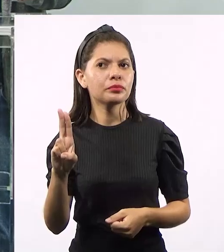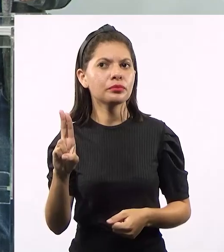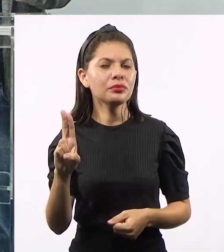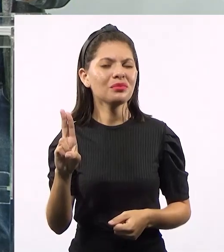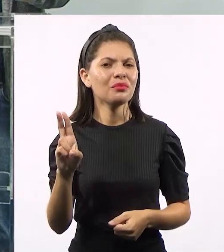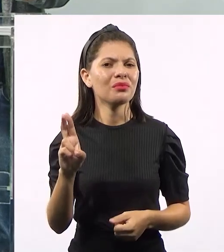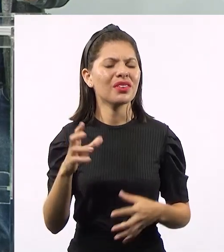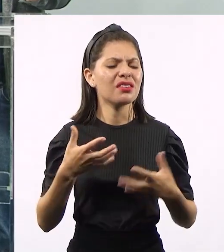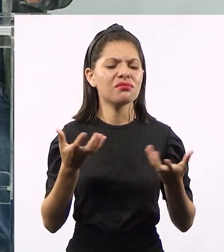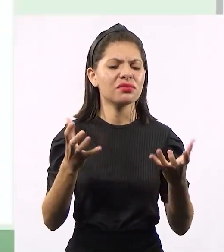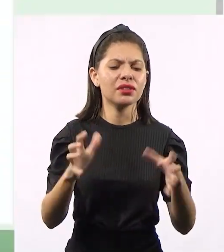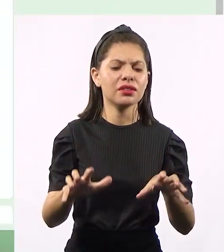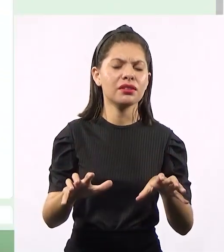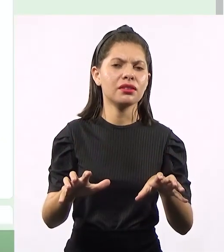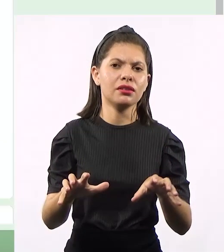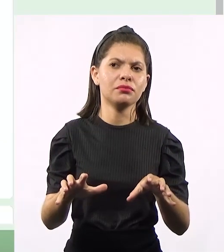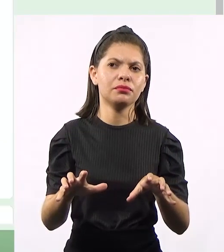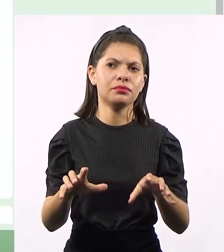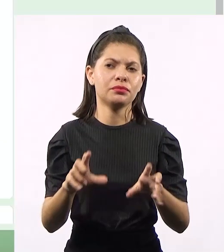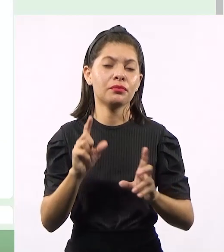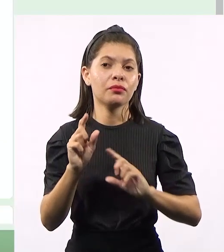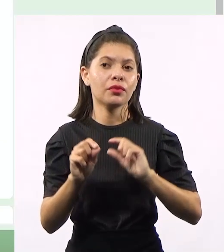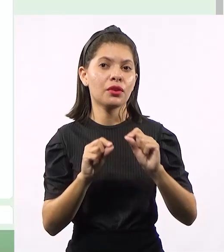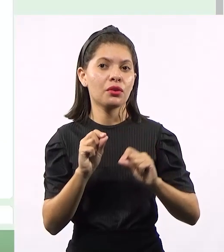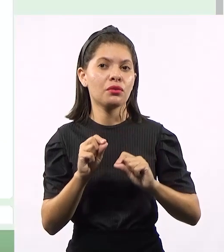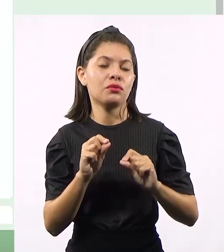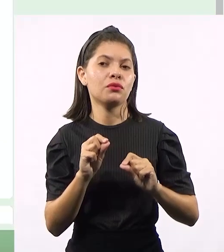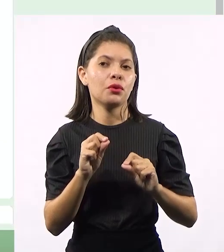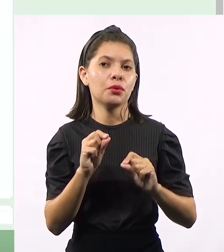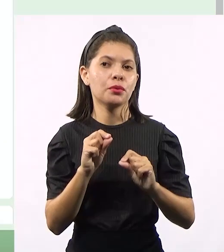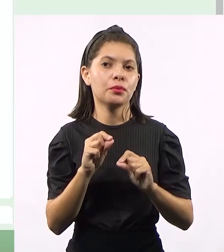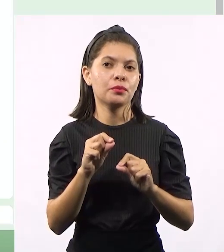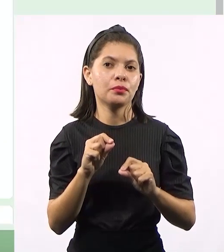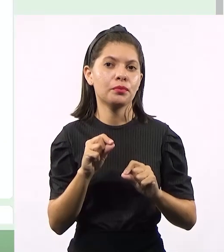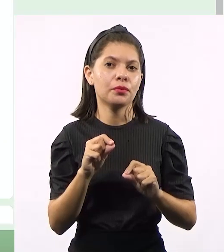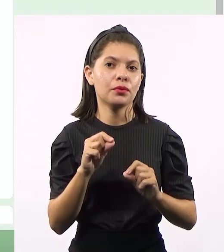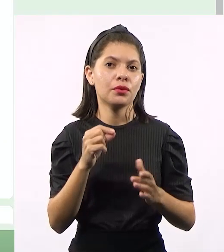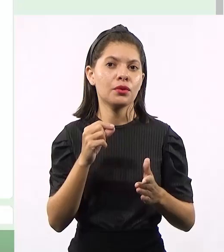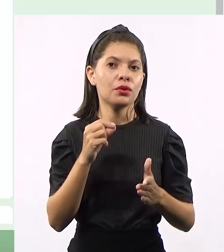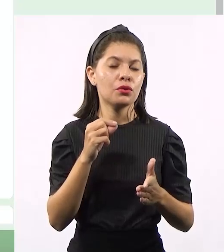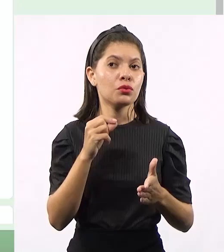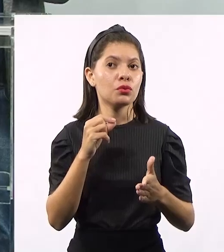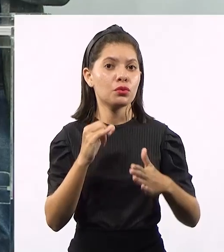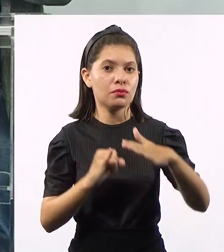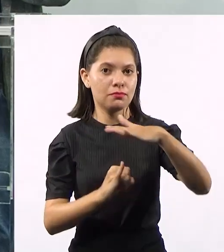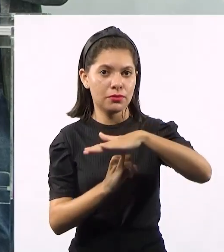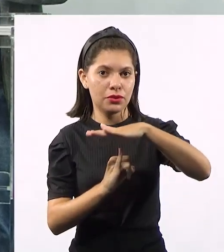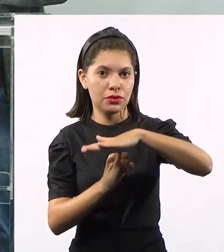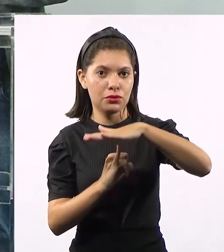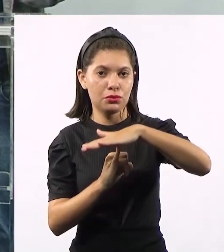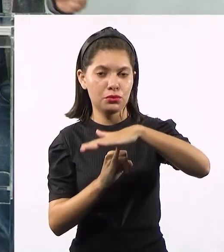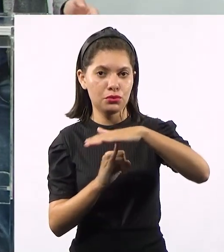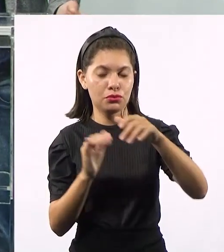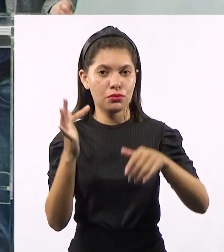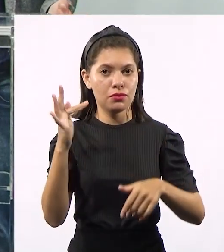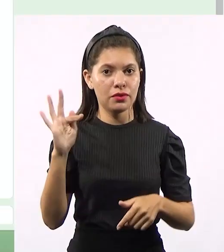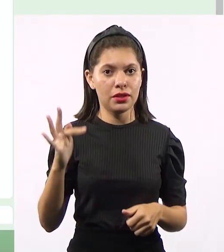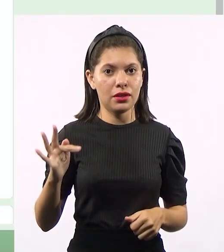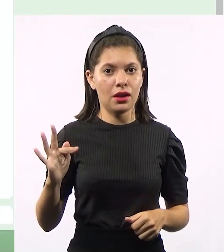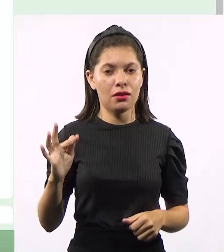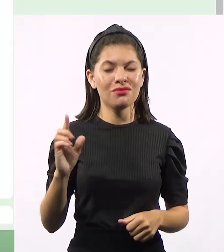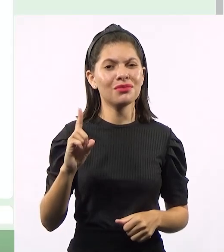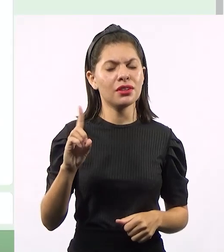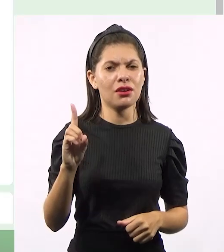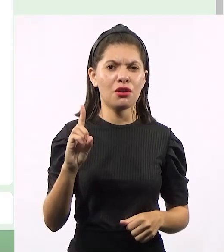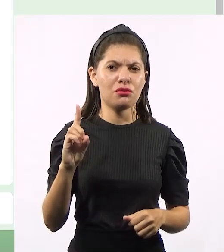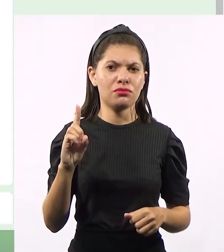queria coletar o endereço de e-mail. Vou restringir só ao Instituto Federal, já que eu estou usando o e-mail institucional? Não, não